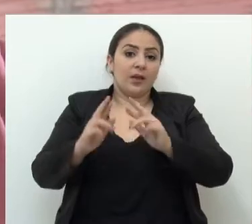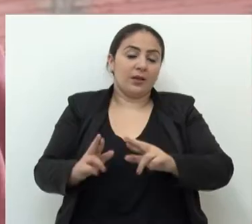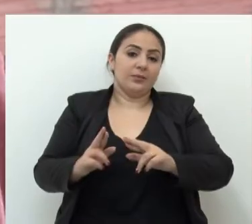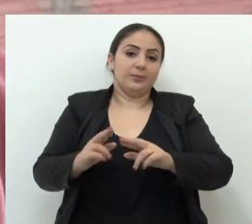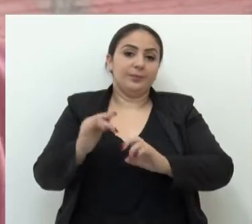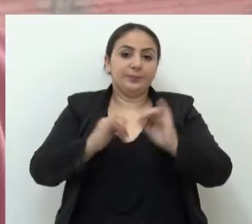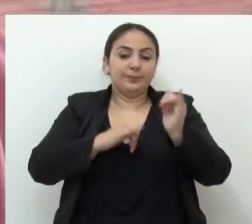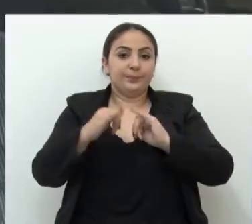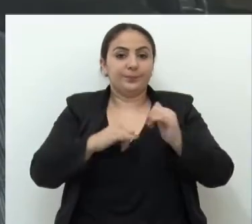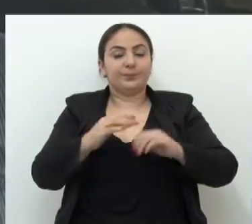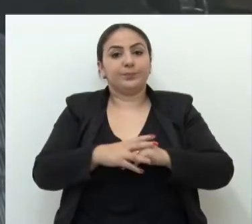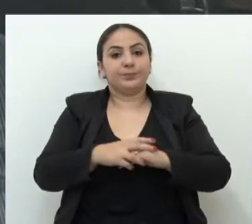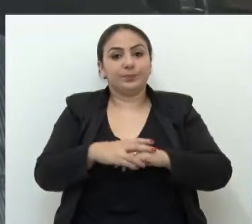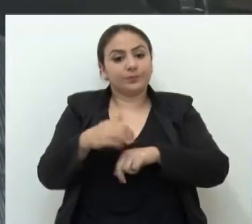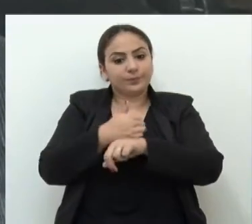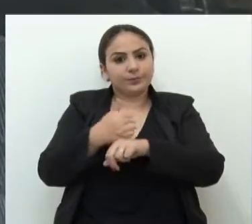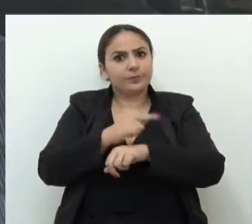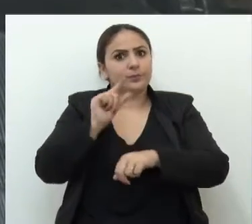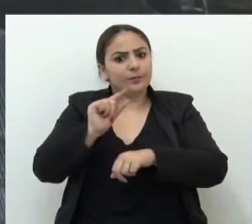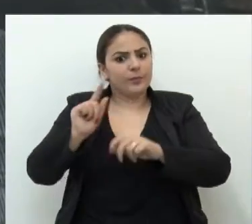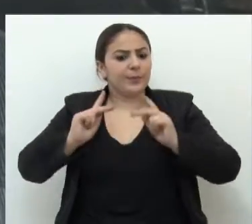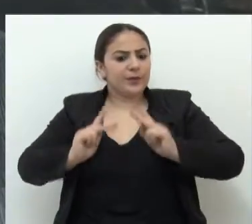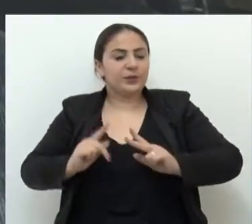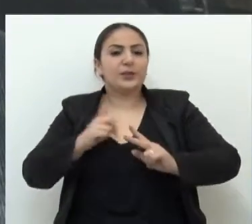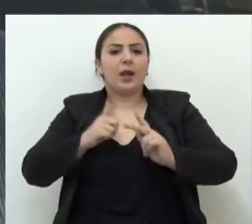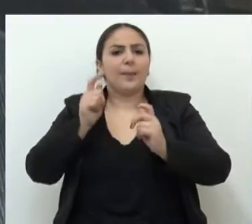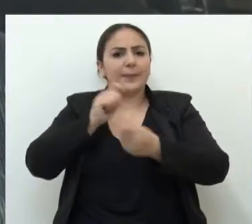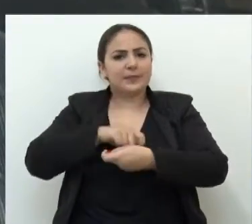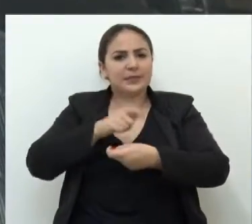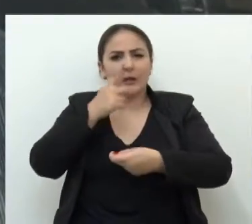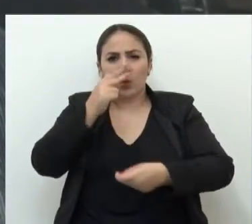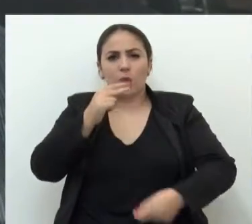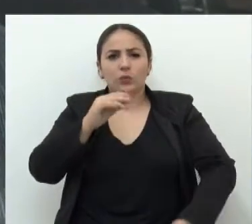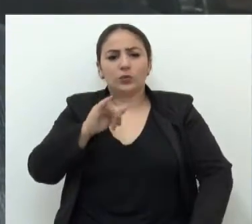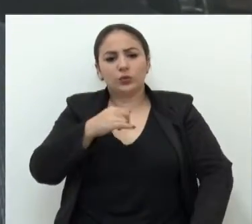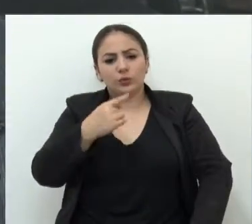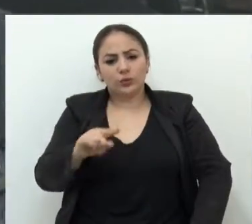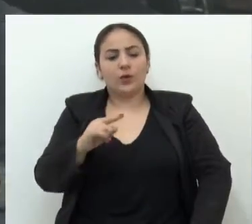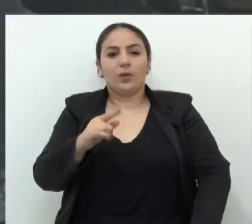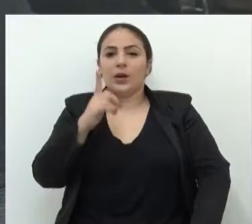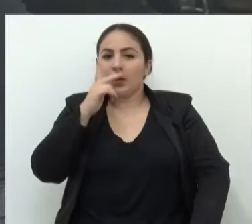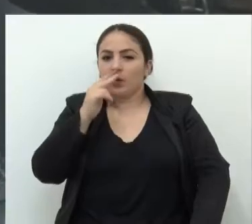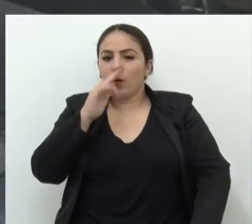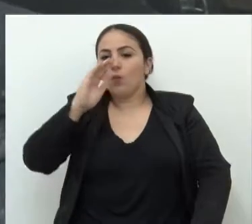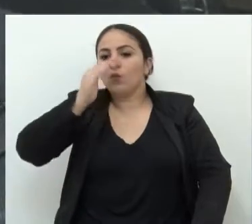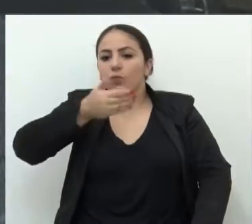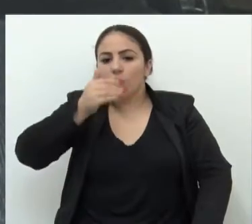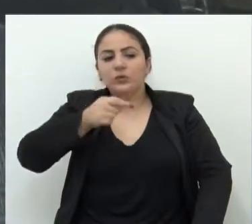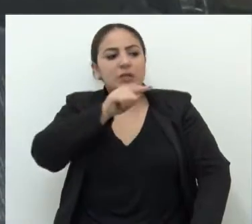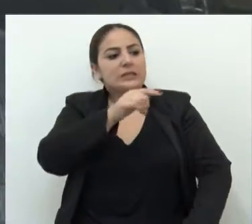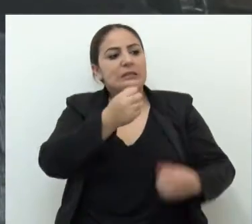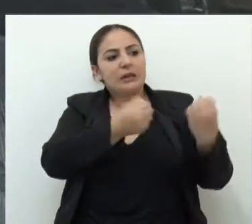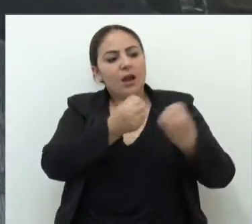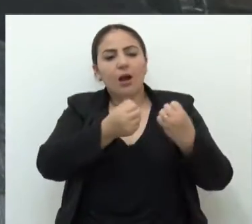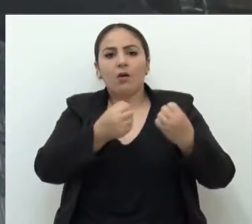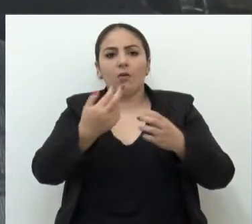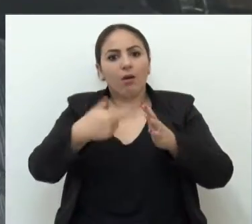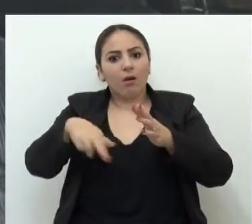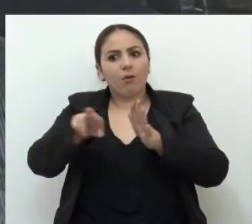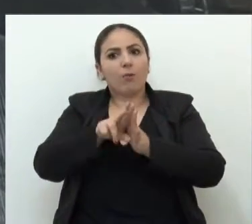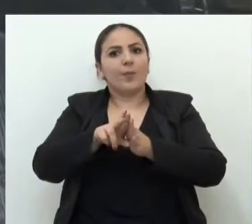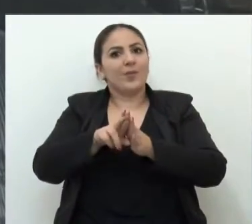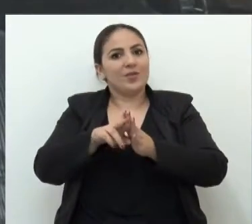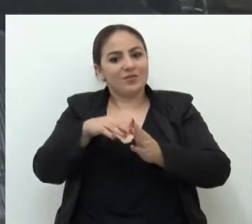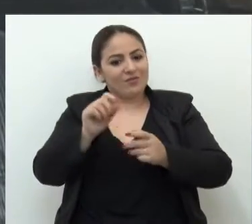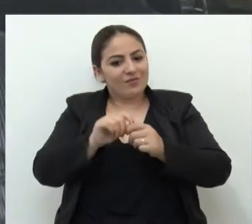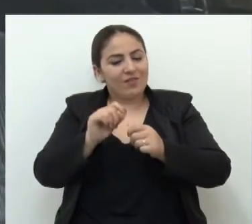a indústria. Profissão que poucos têm a habilidade que o João tem, como esse carro, como o Fusca aí que ele recuperou e